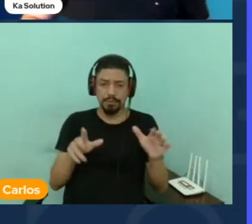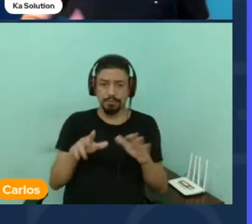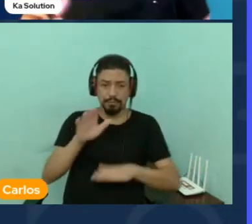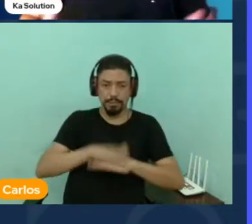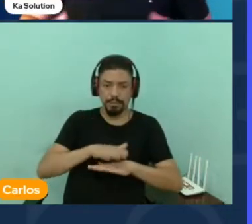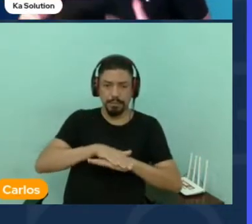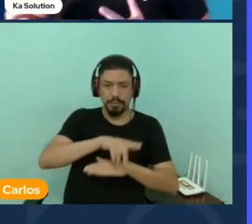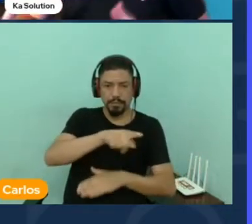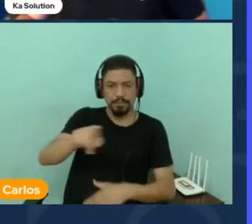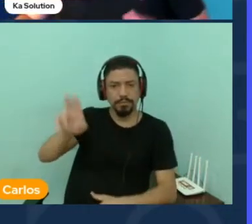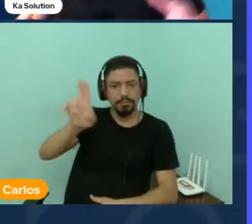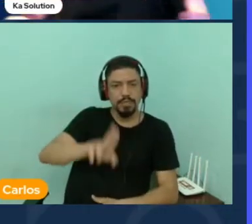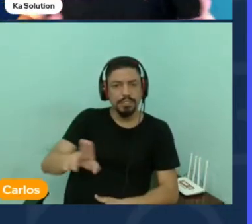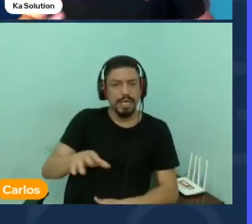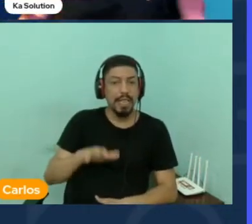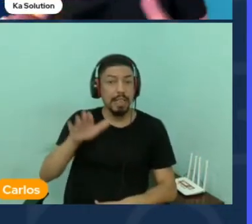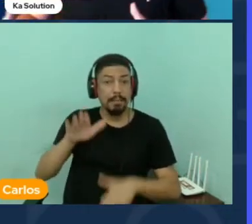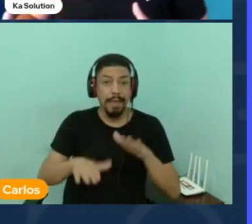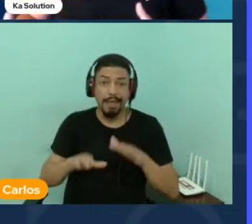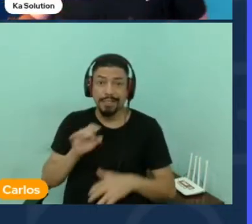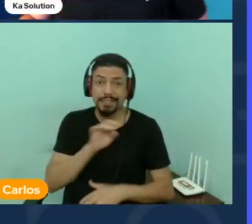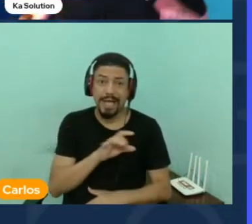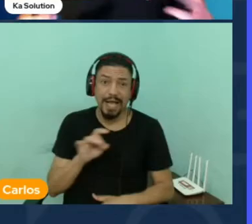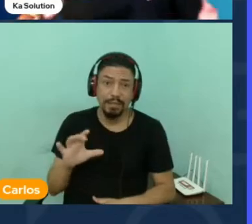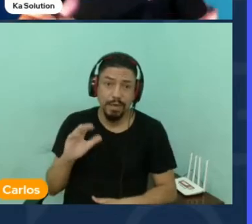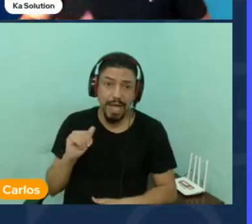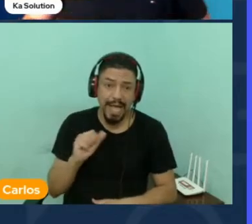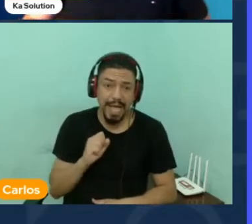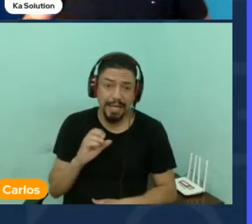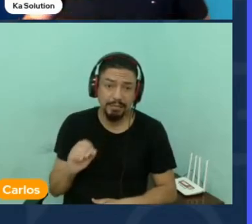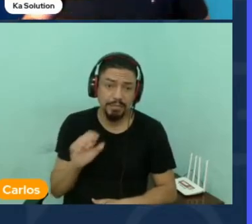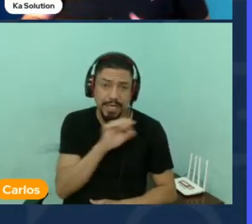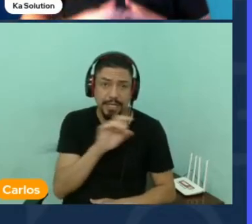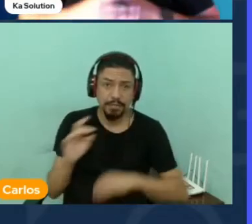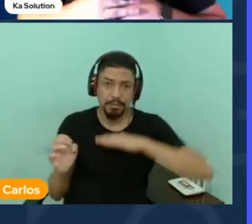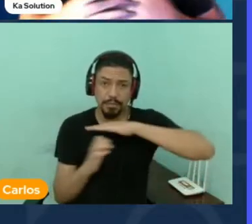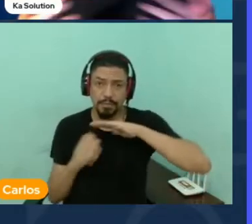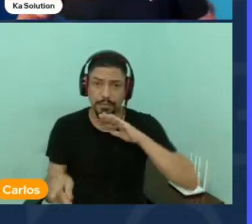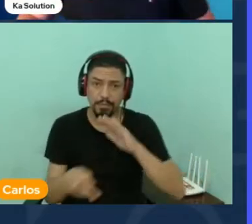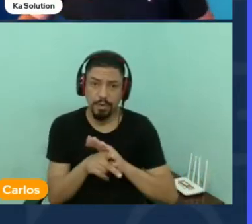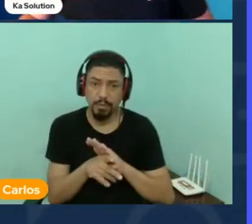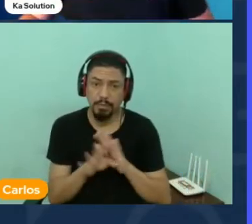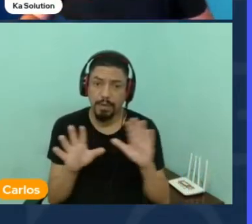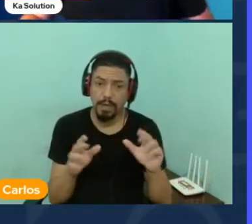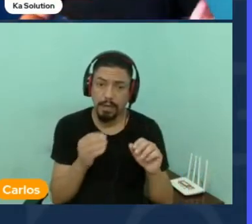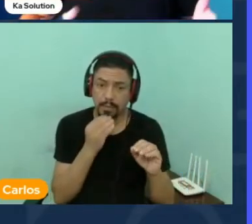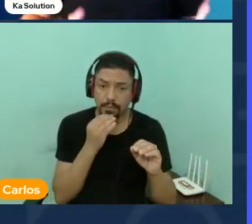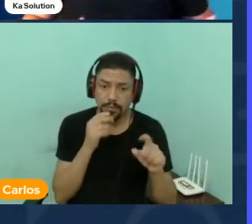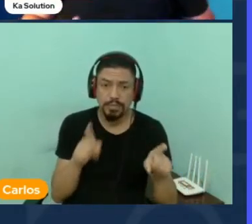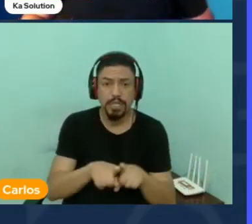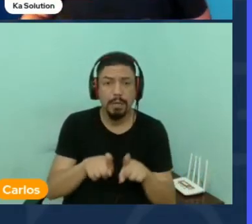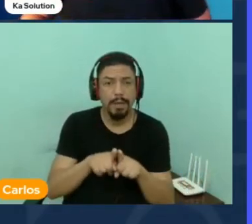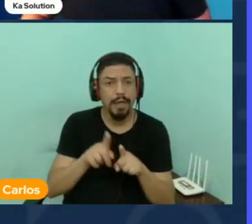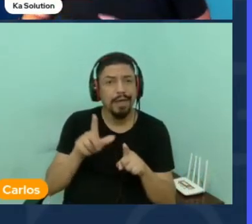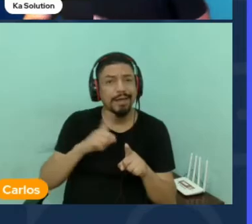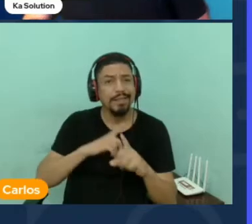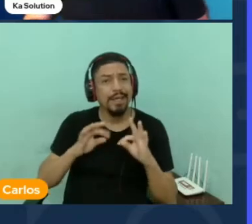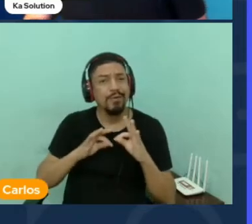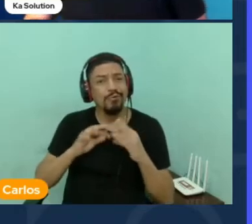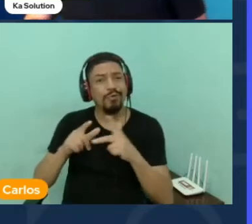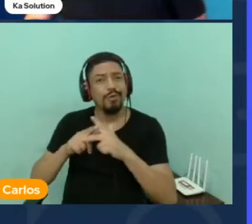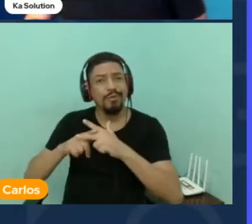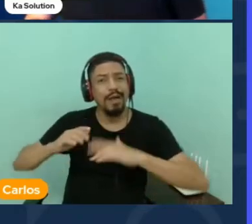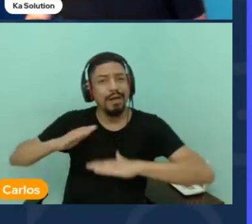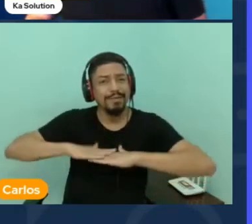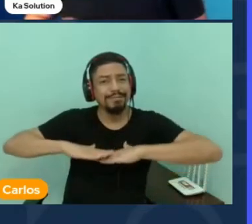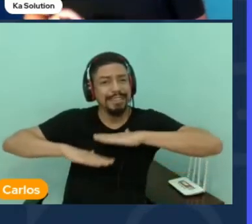uso. Vai depender, né, de cada caso, de cada empresa, mas eu poderia também ter todas essas